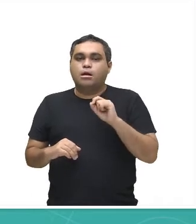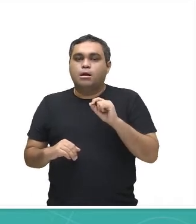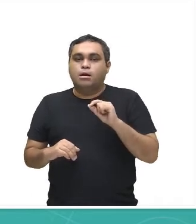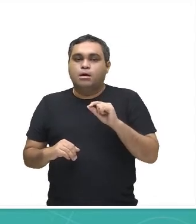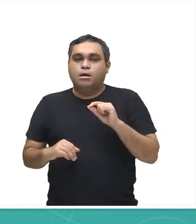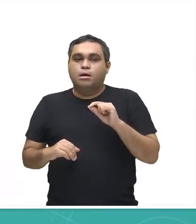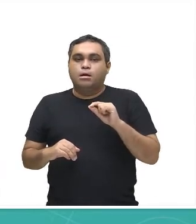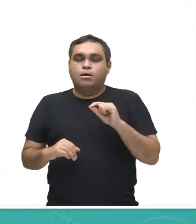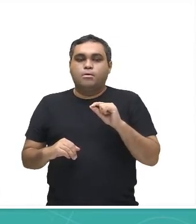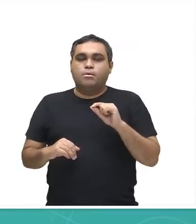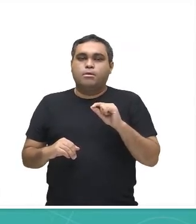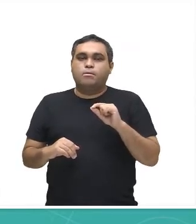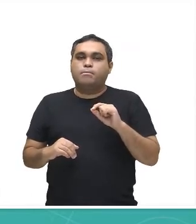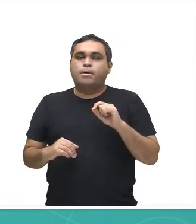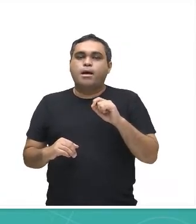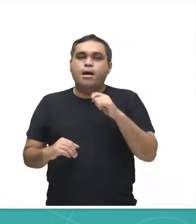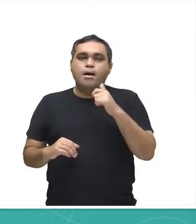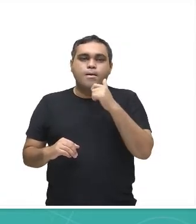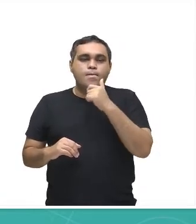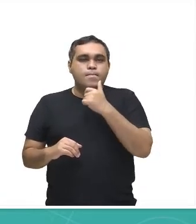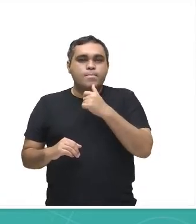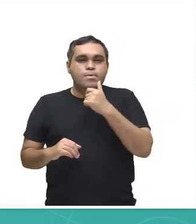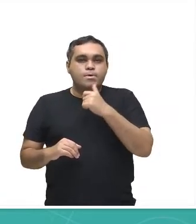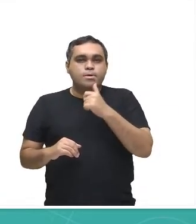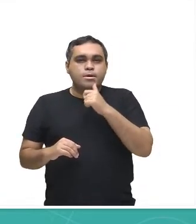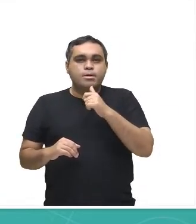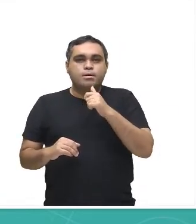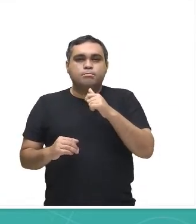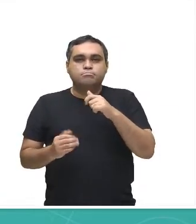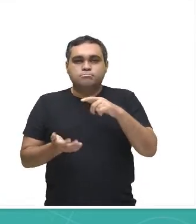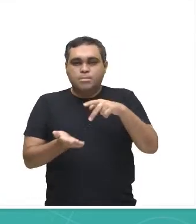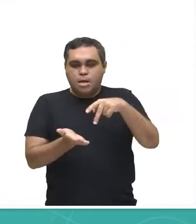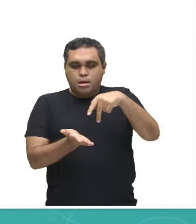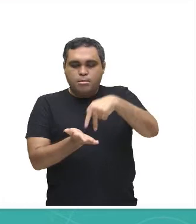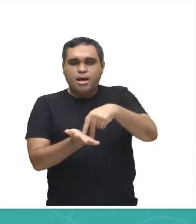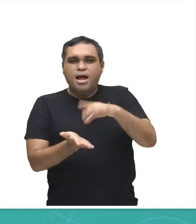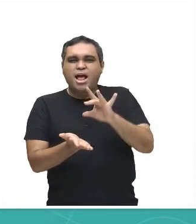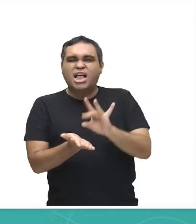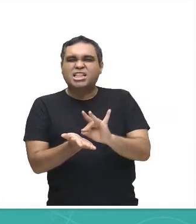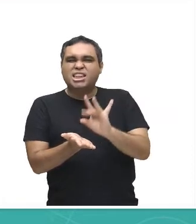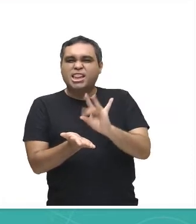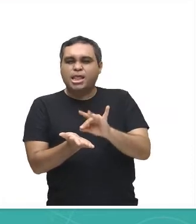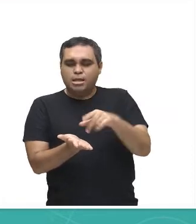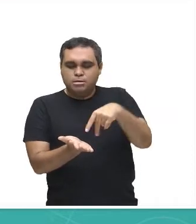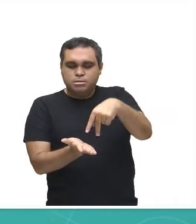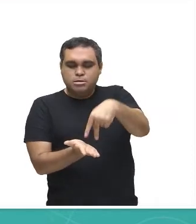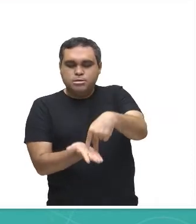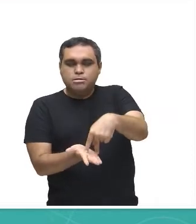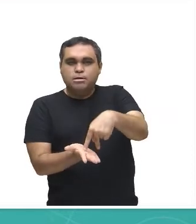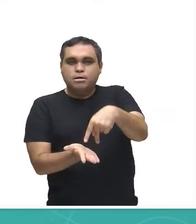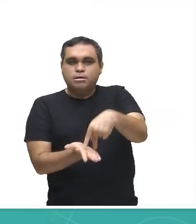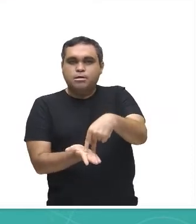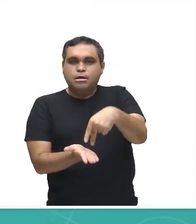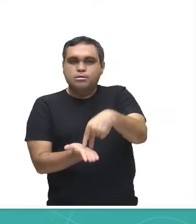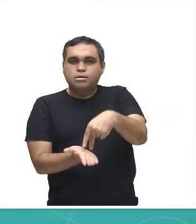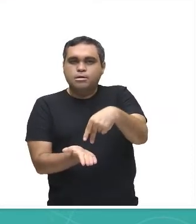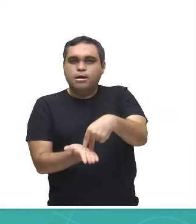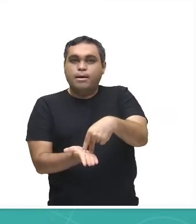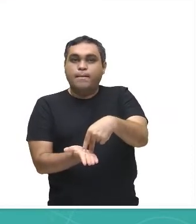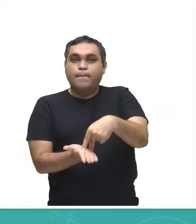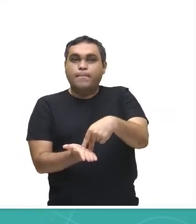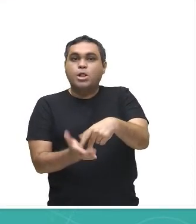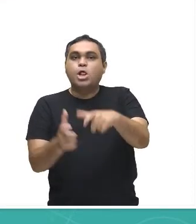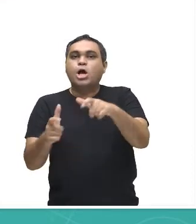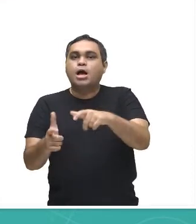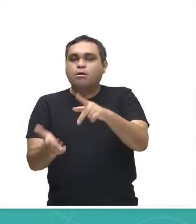ela pisou, né, em um chiclete. Em um chiclete. Bubble gum seria chiclete. Então,